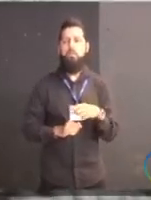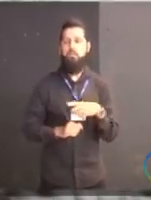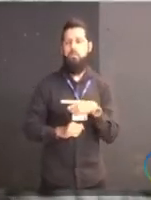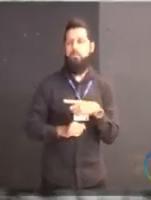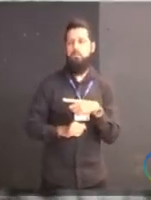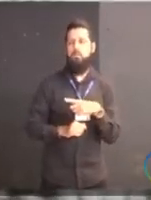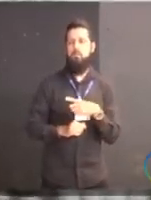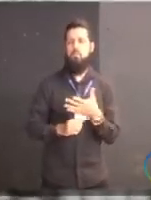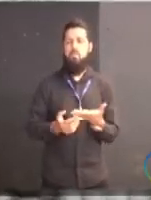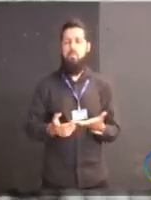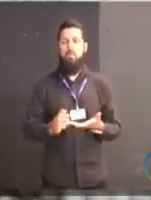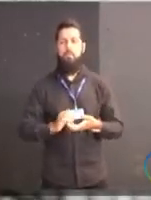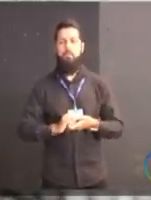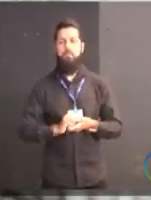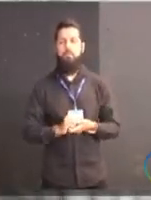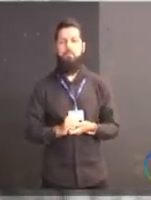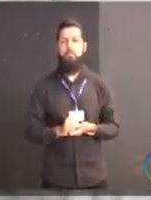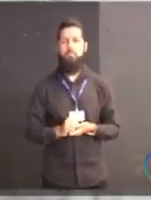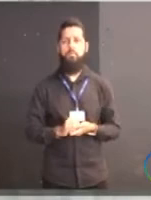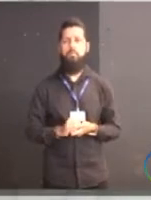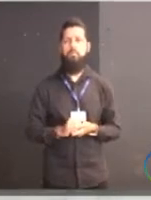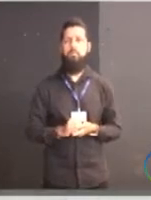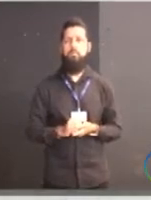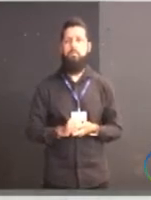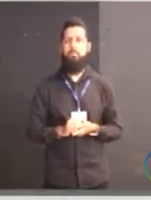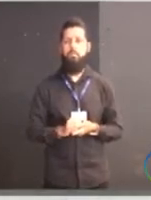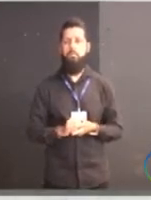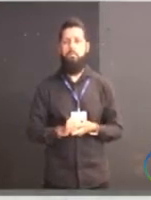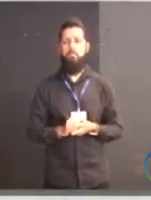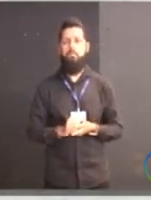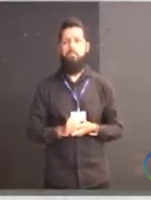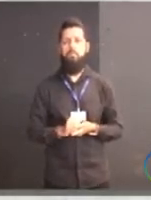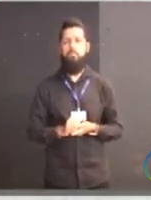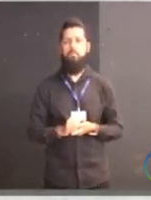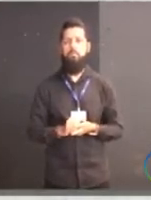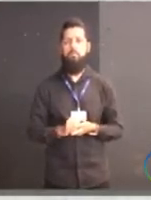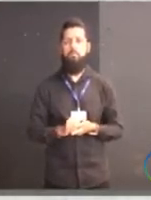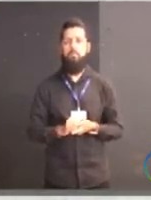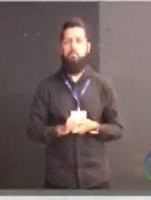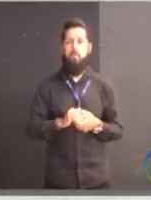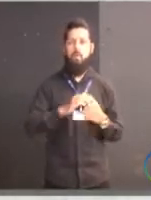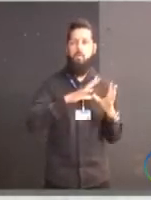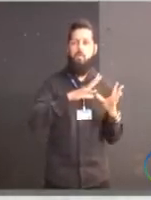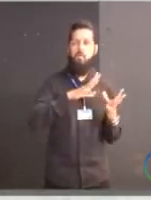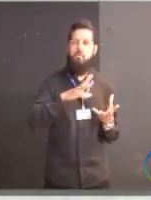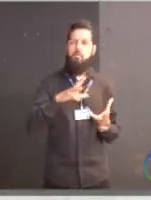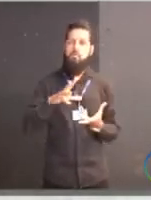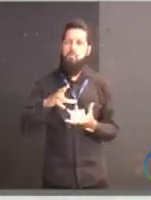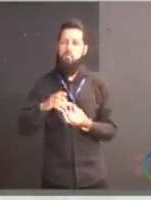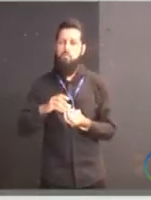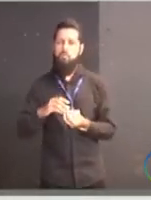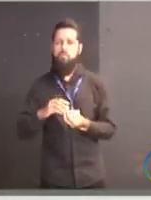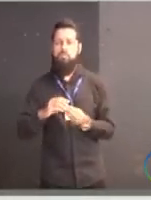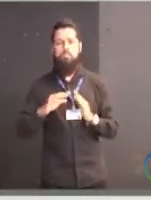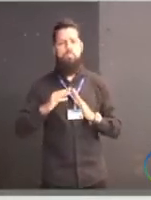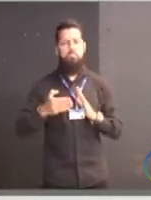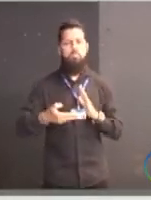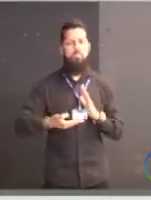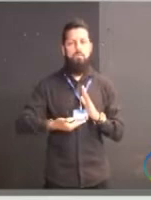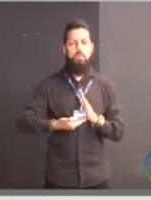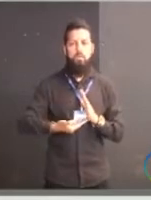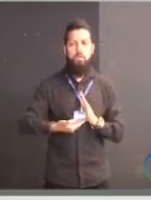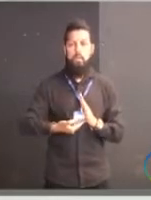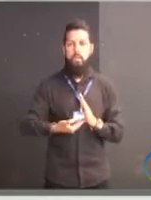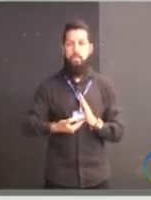pudesse fazer isso. Mas, estando muito interessado com o serviço que